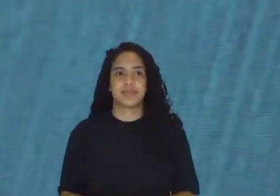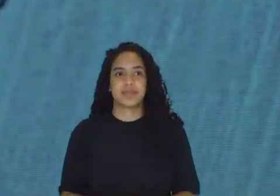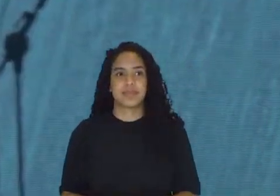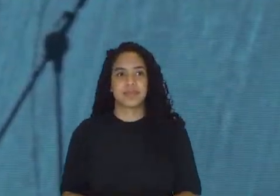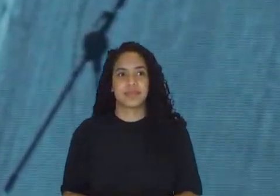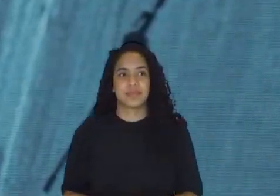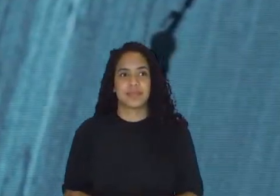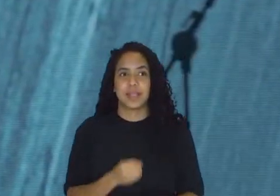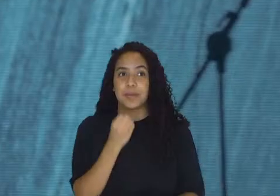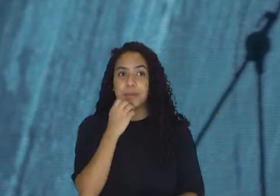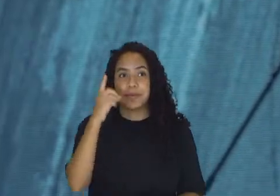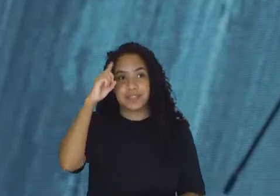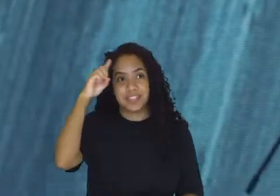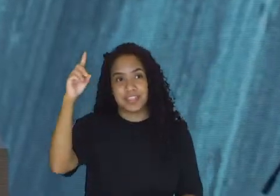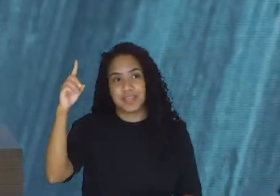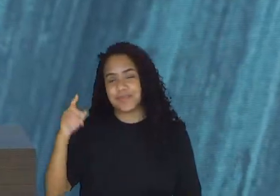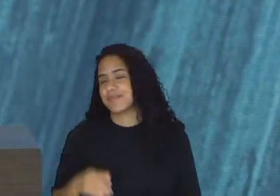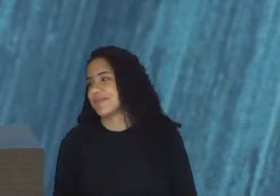Bom dia, amados.